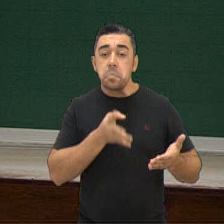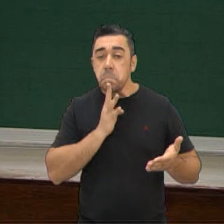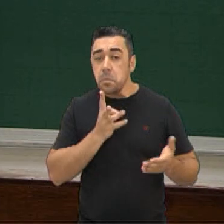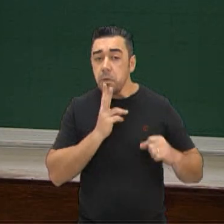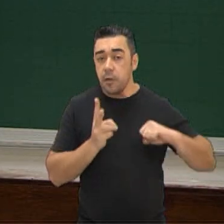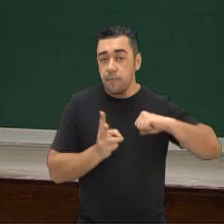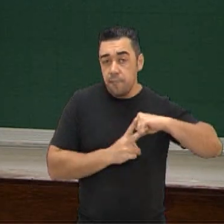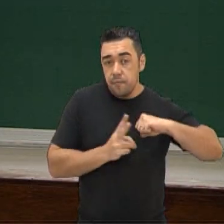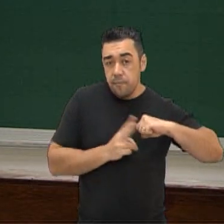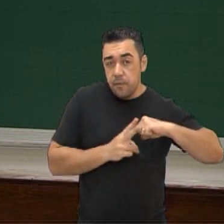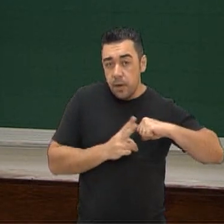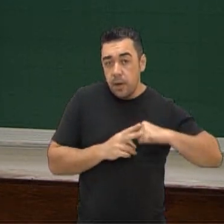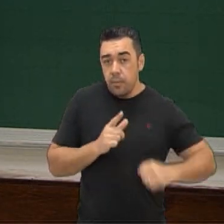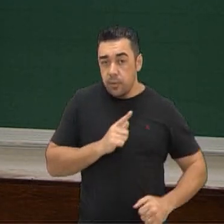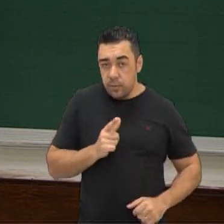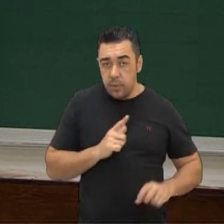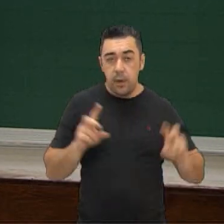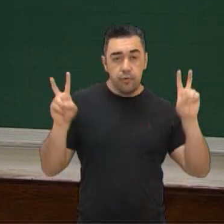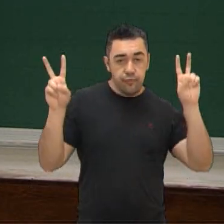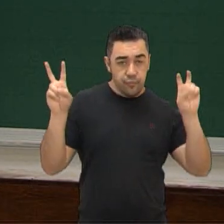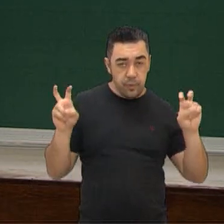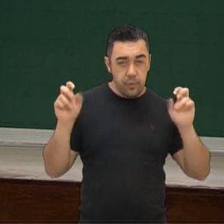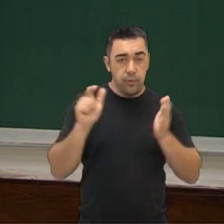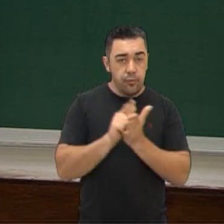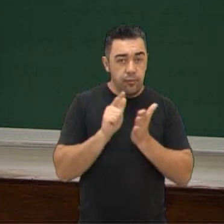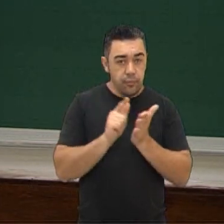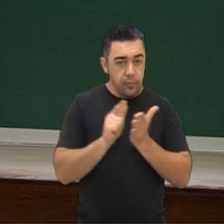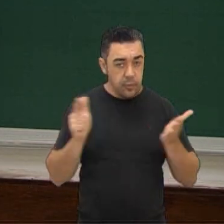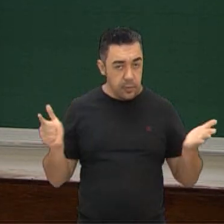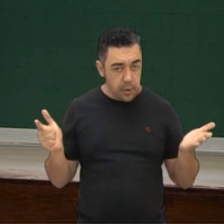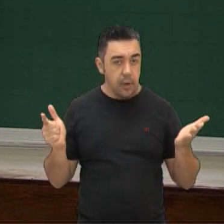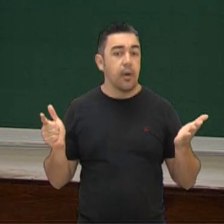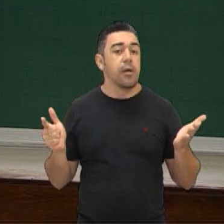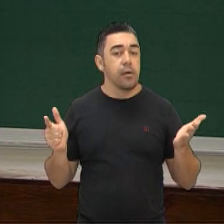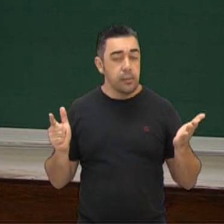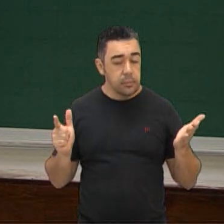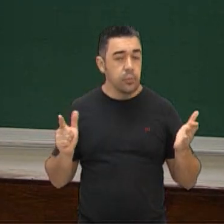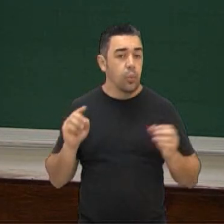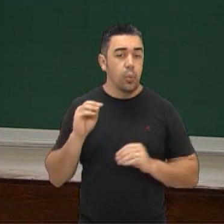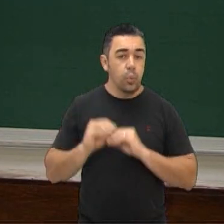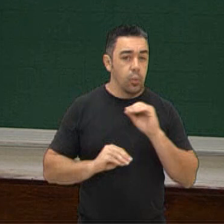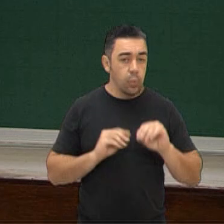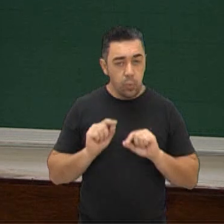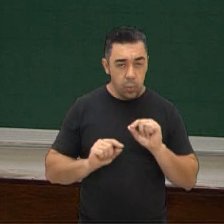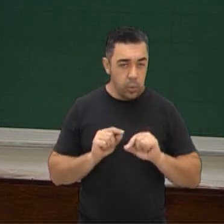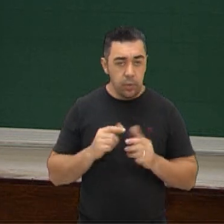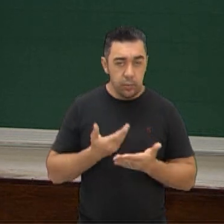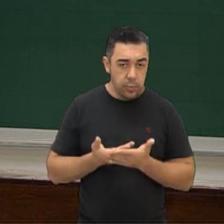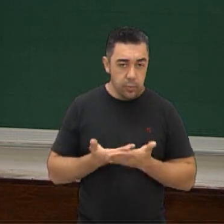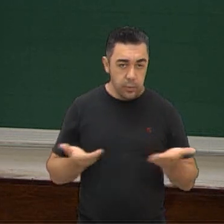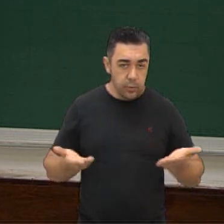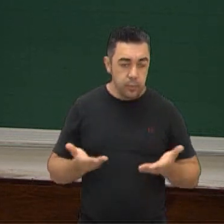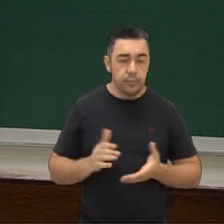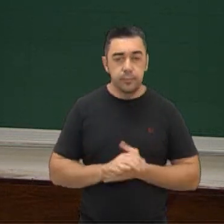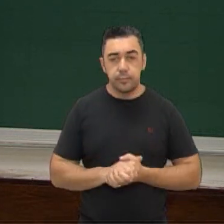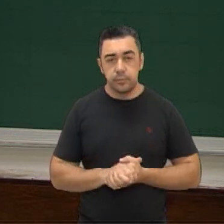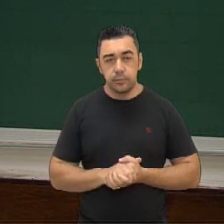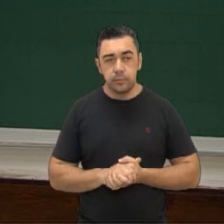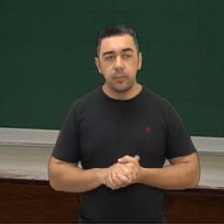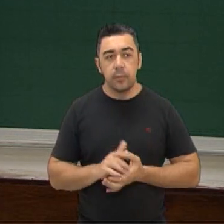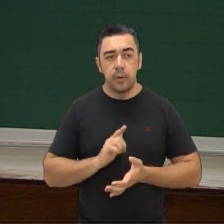estão presentes em los titulares, bem presentes em este contexto que estamos estudando, bem? Que são os